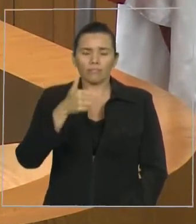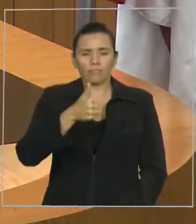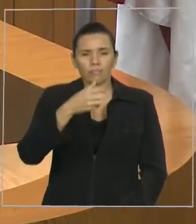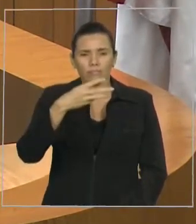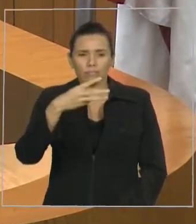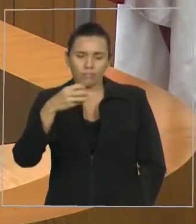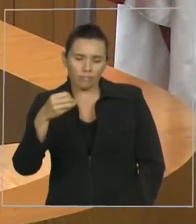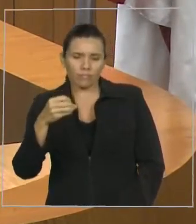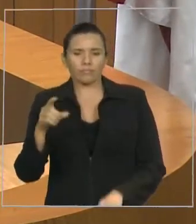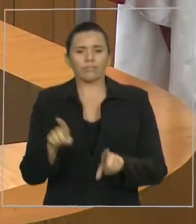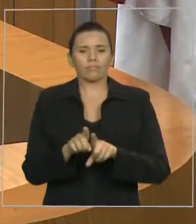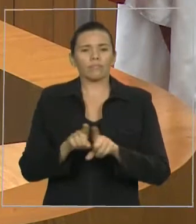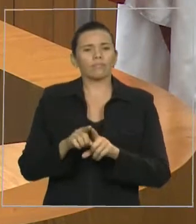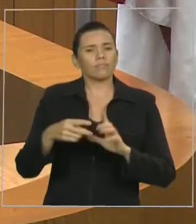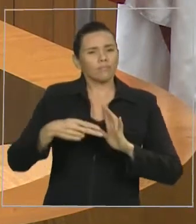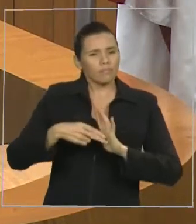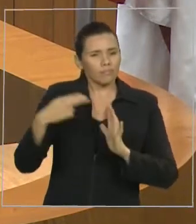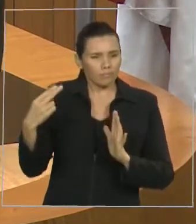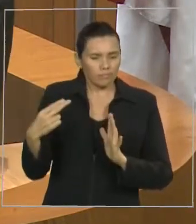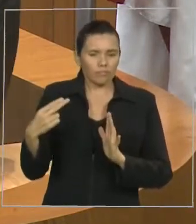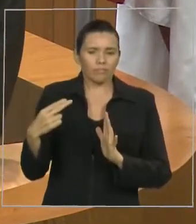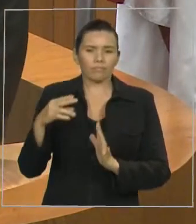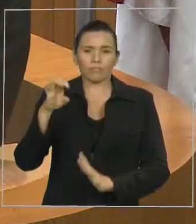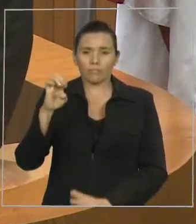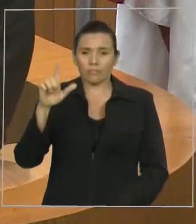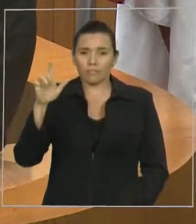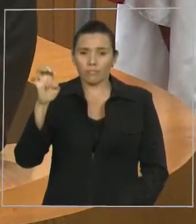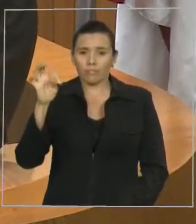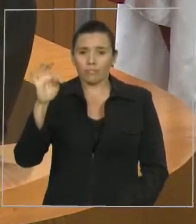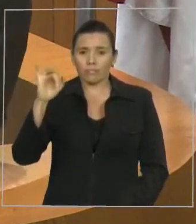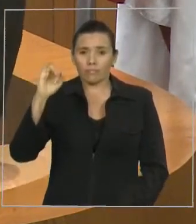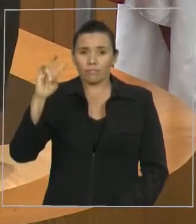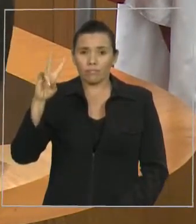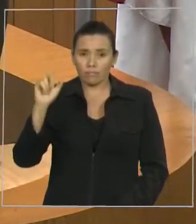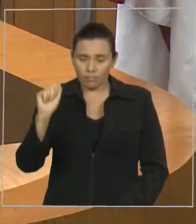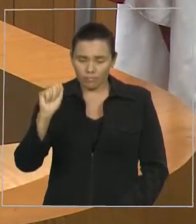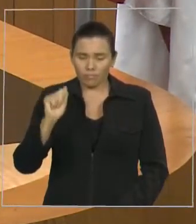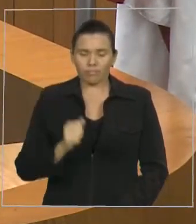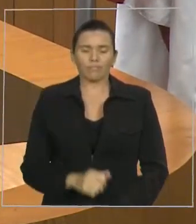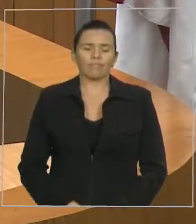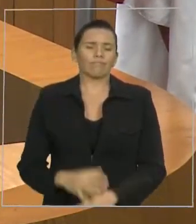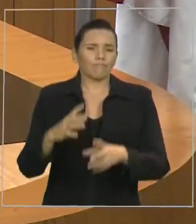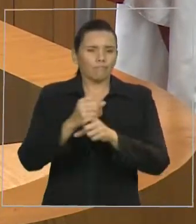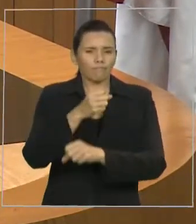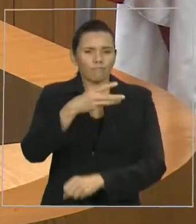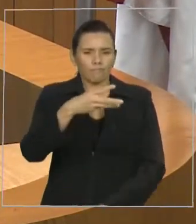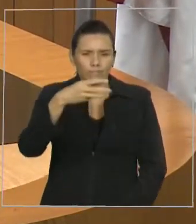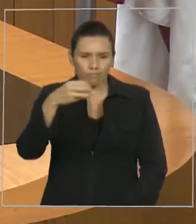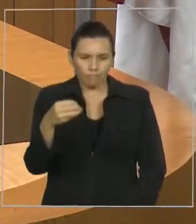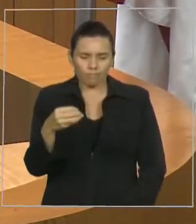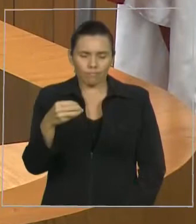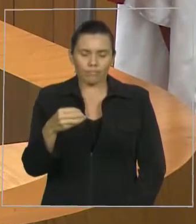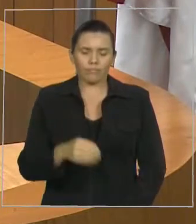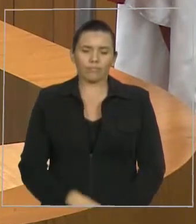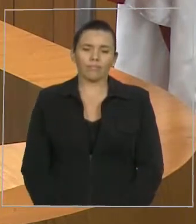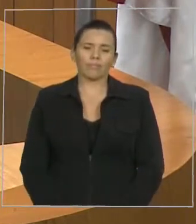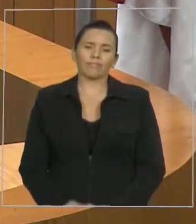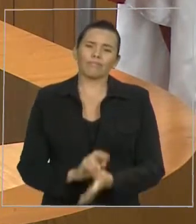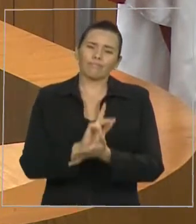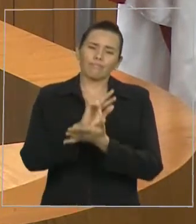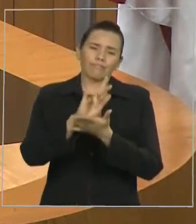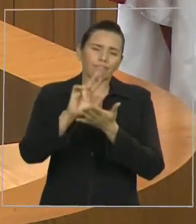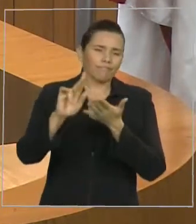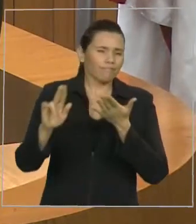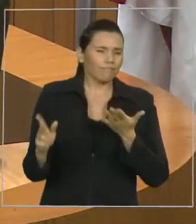cirurgia eletiva. Tivemos, no único final de semana, 30 cirurgias eletivas e não deixando de atender a cirurgia de